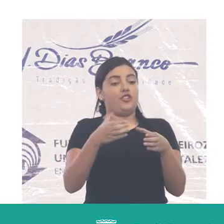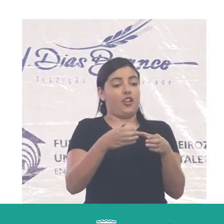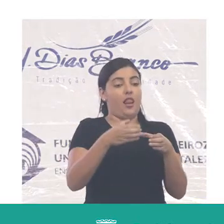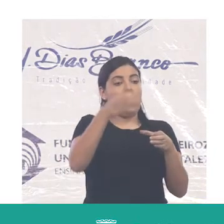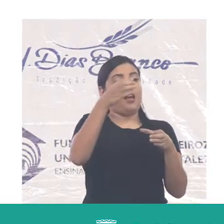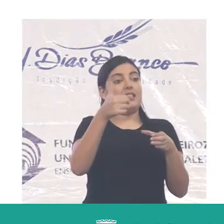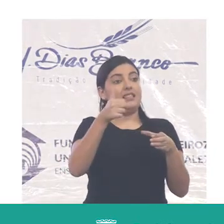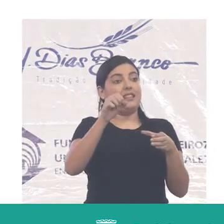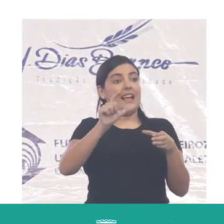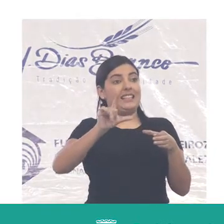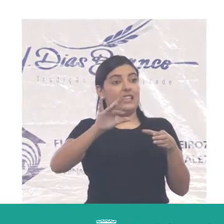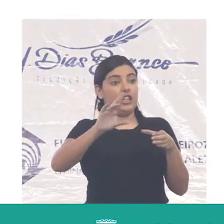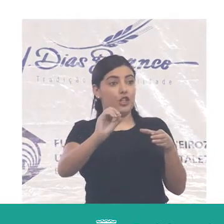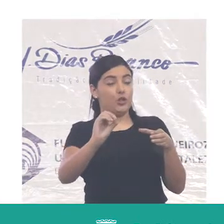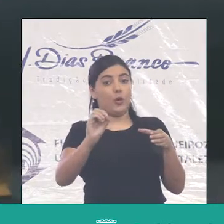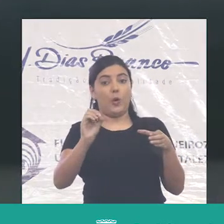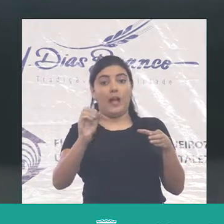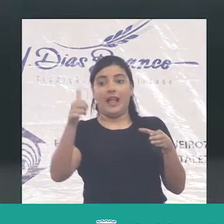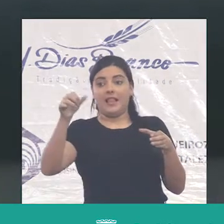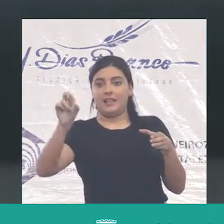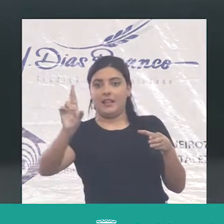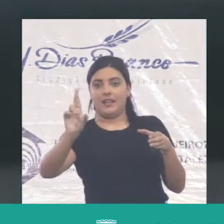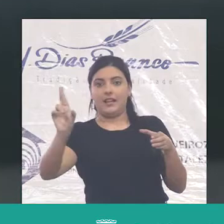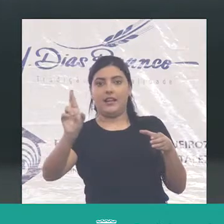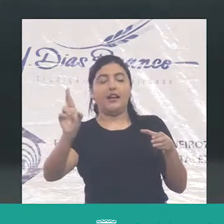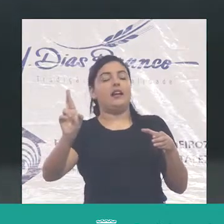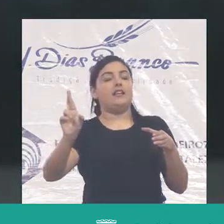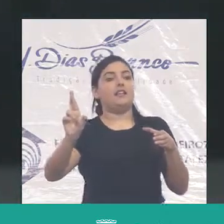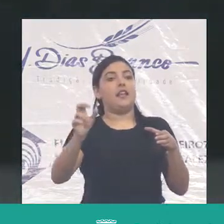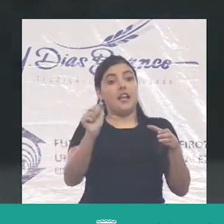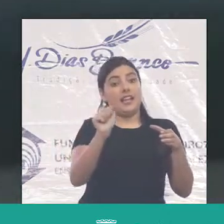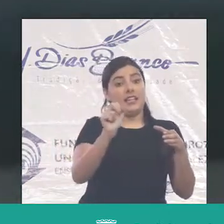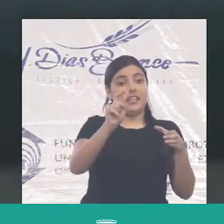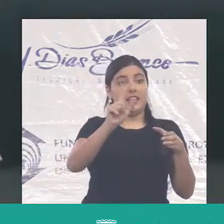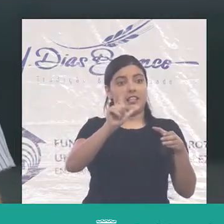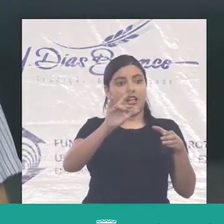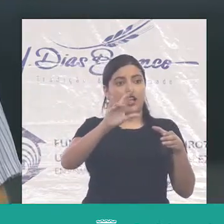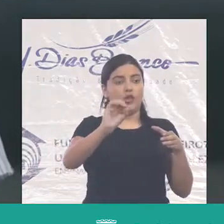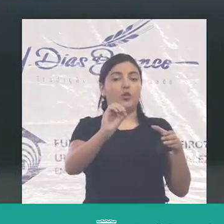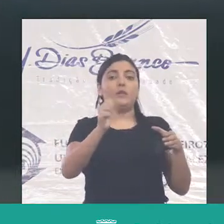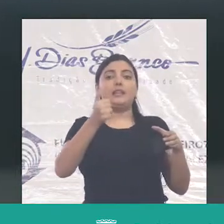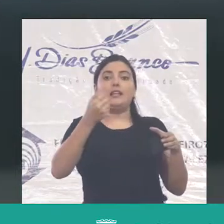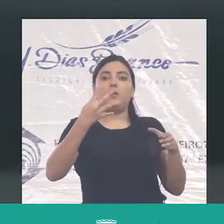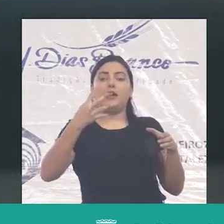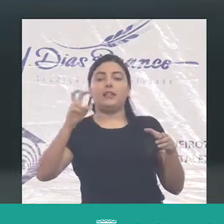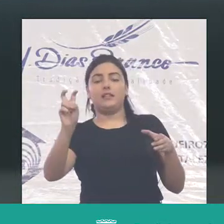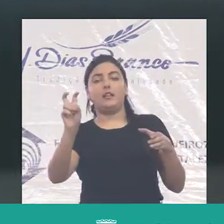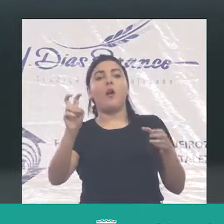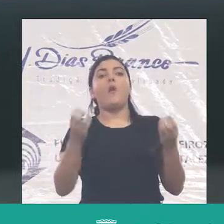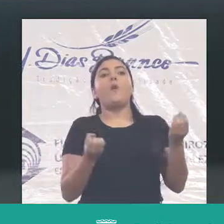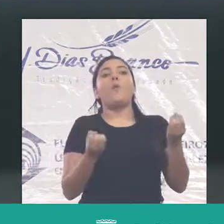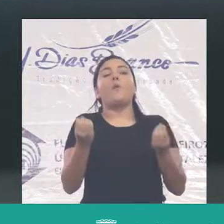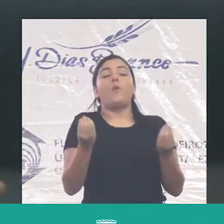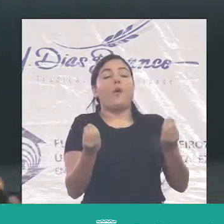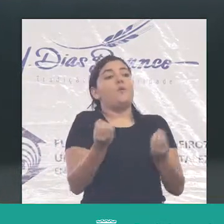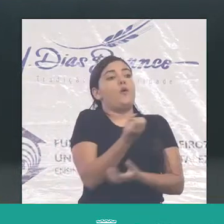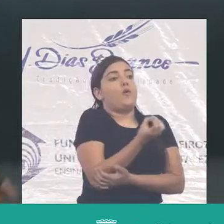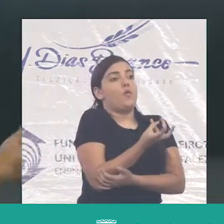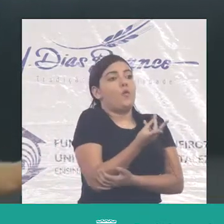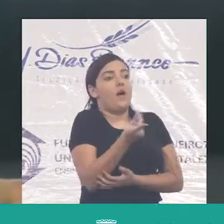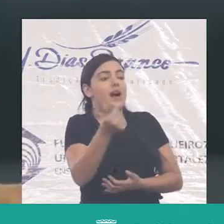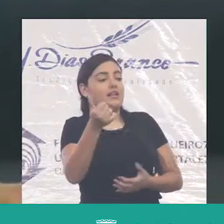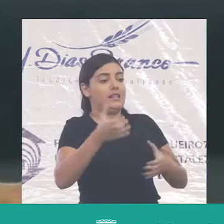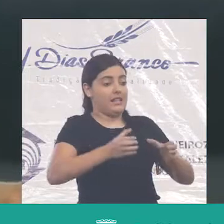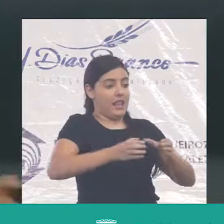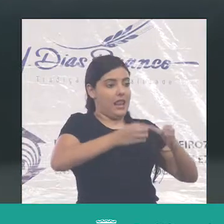E cada lata de 15 por 145. Aí ele pergunta, determine a quantidade de latas de impermeabilizante que